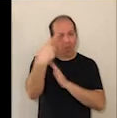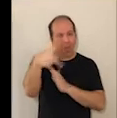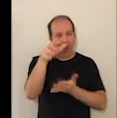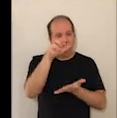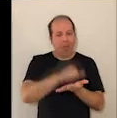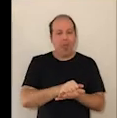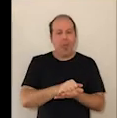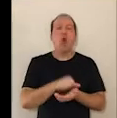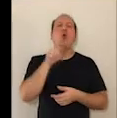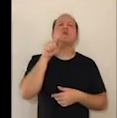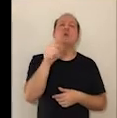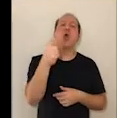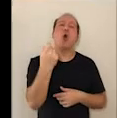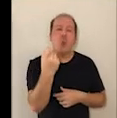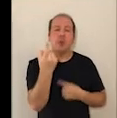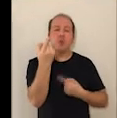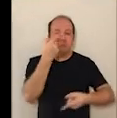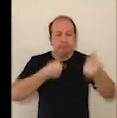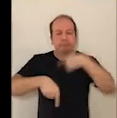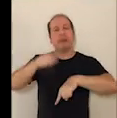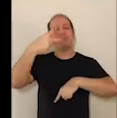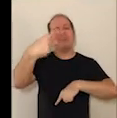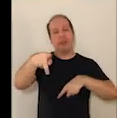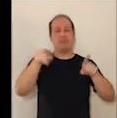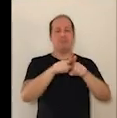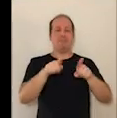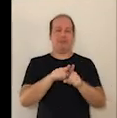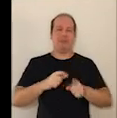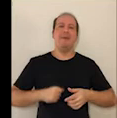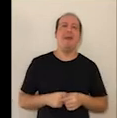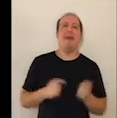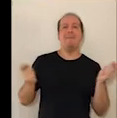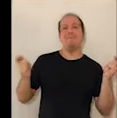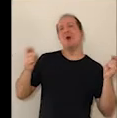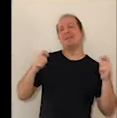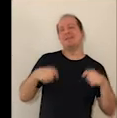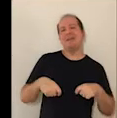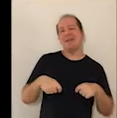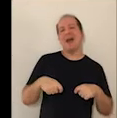do senhor herdeiro único dele. Assim poderá